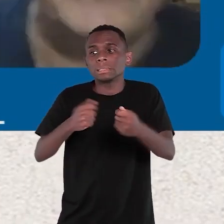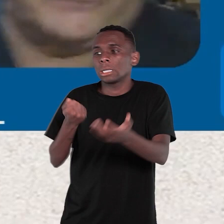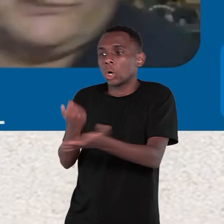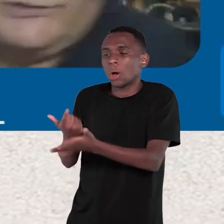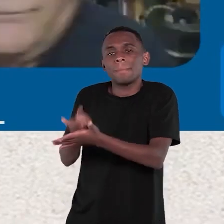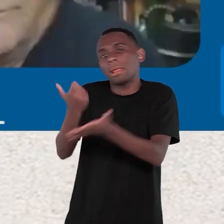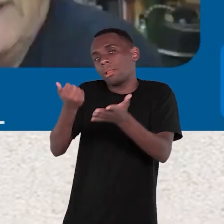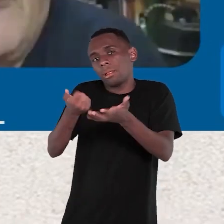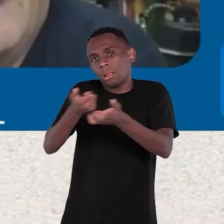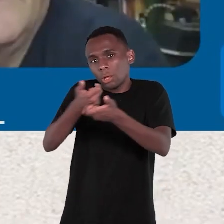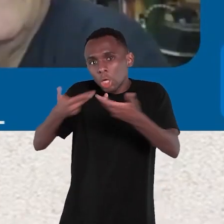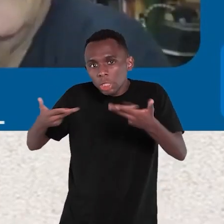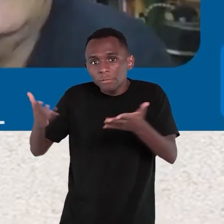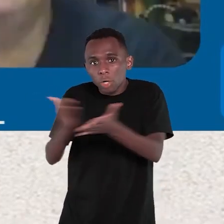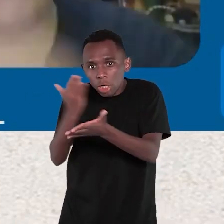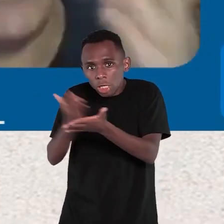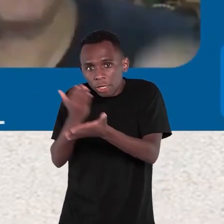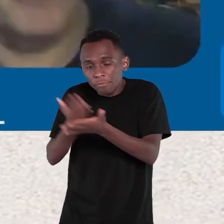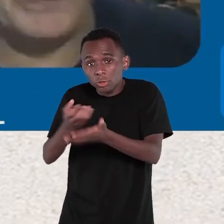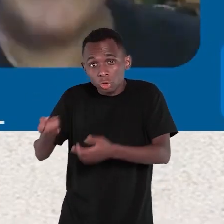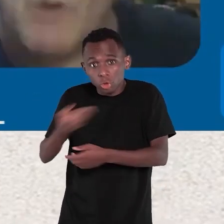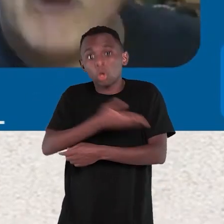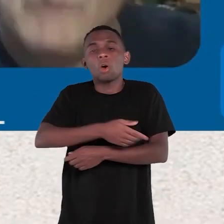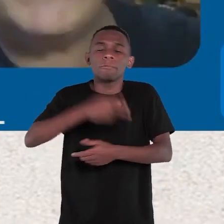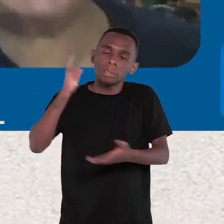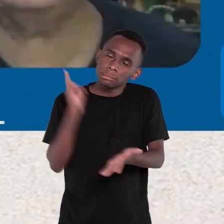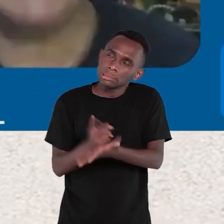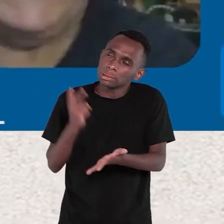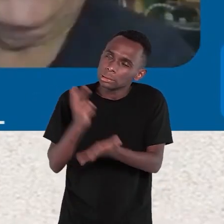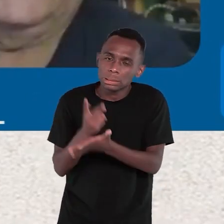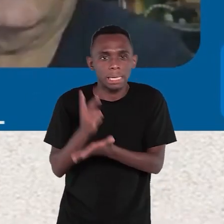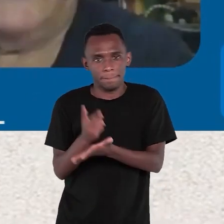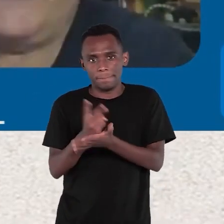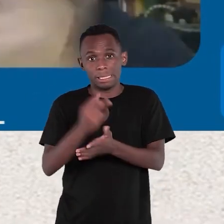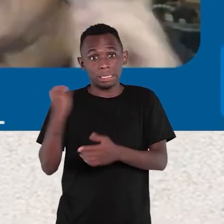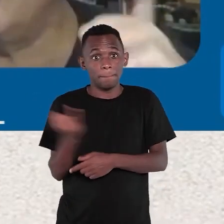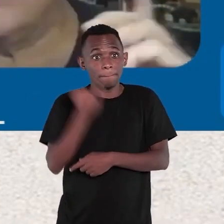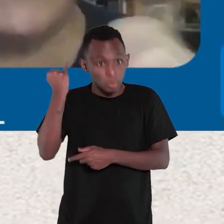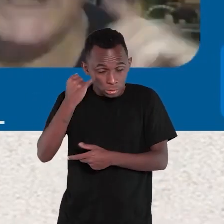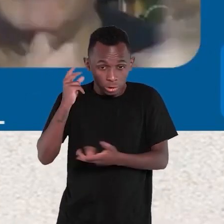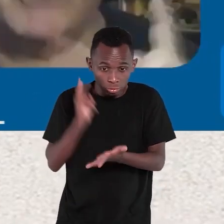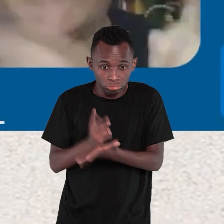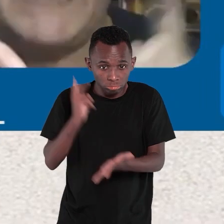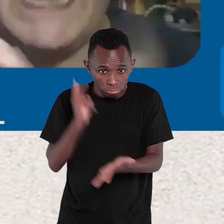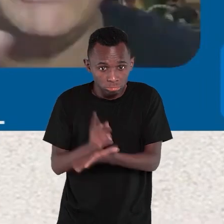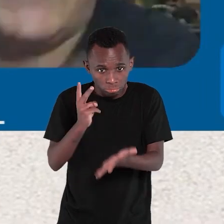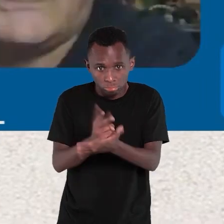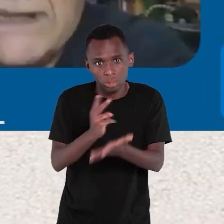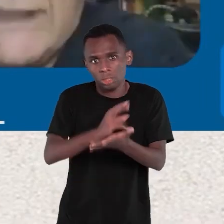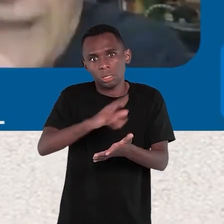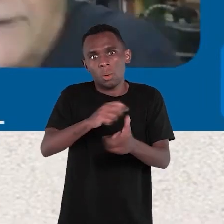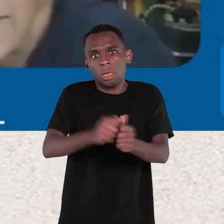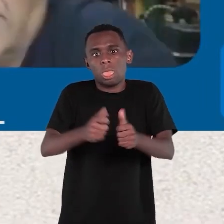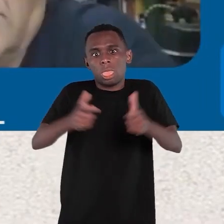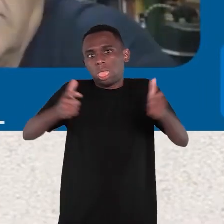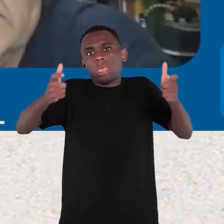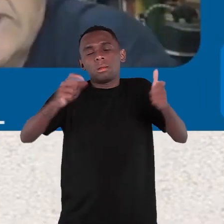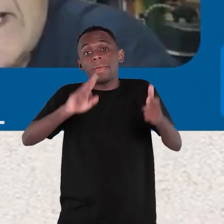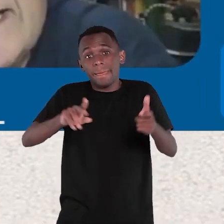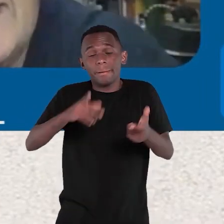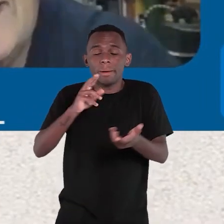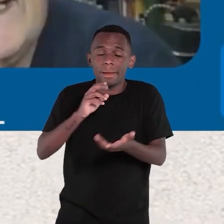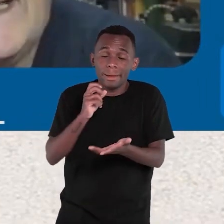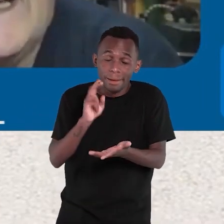comprar livros, né? E precisa comprar com regularidade. É mais importante a regularidade do que a quantidade,